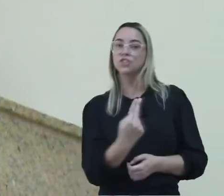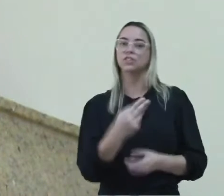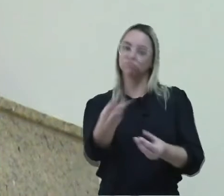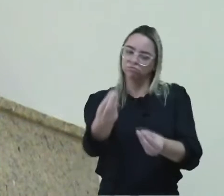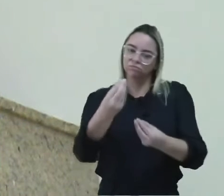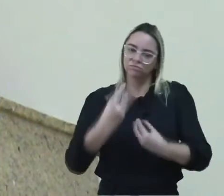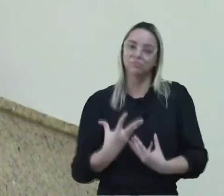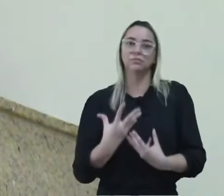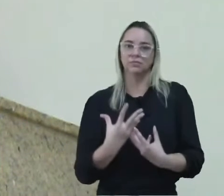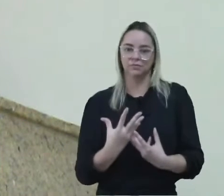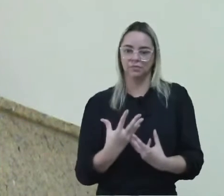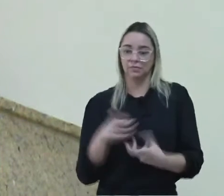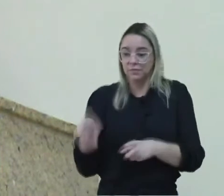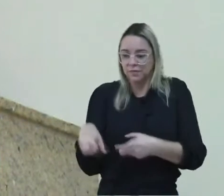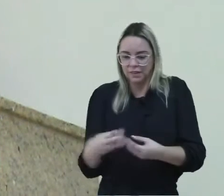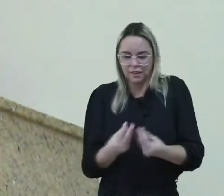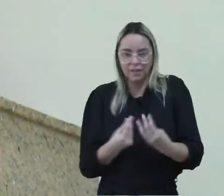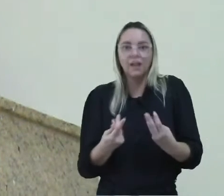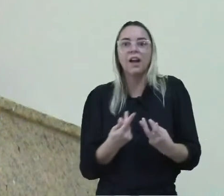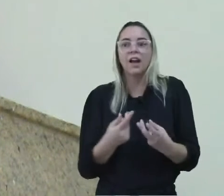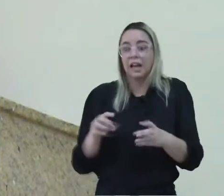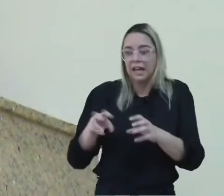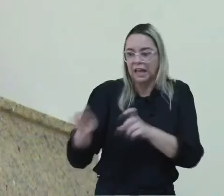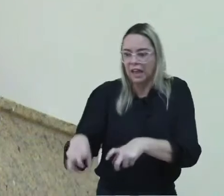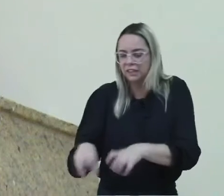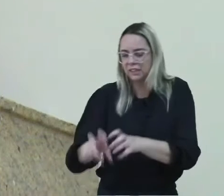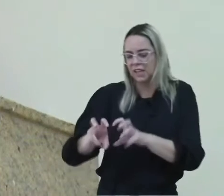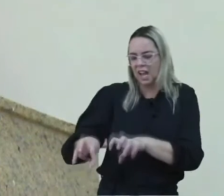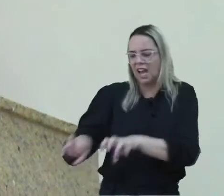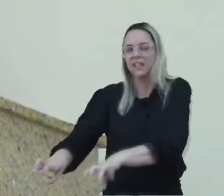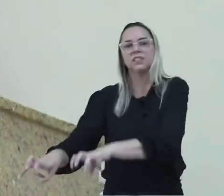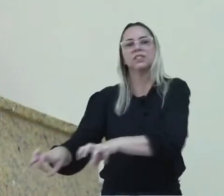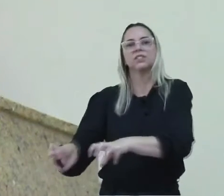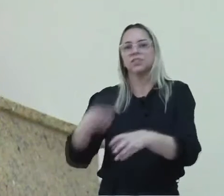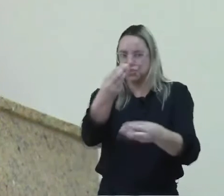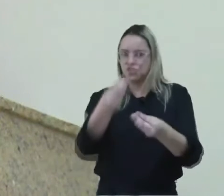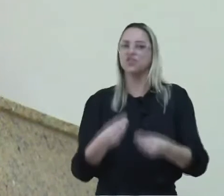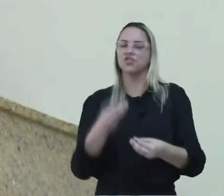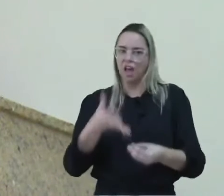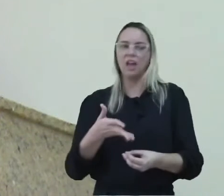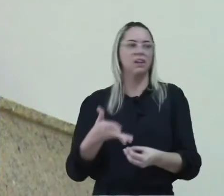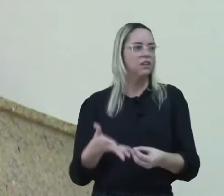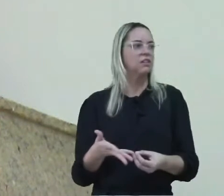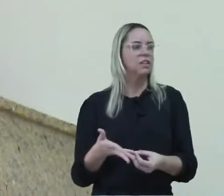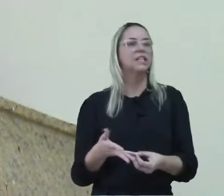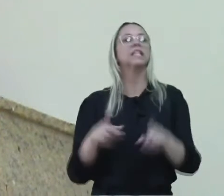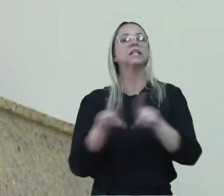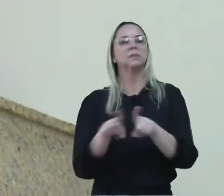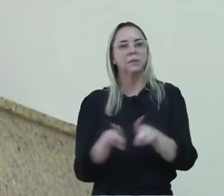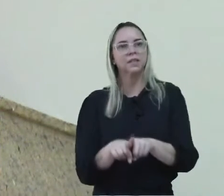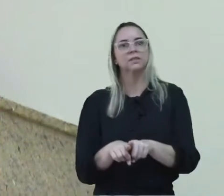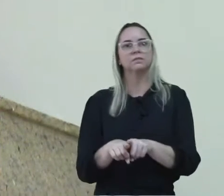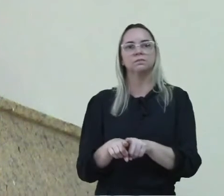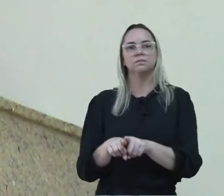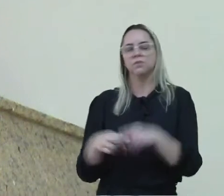agrícolas, uma grade aradora, né, um arado, um cultivador e uma